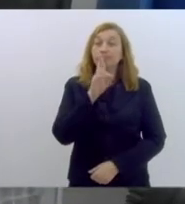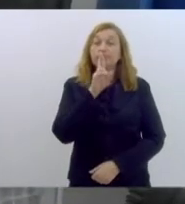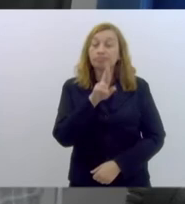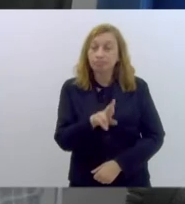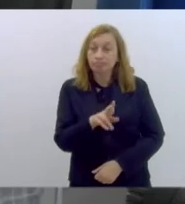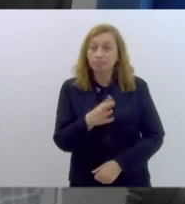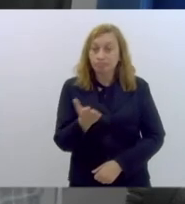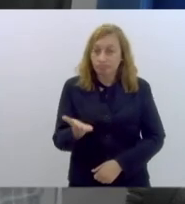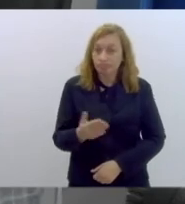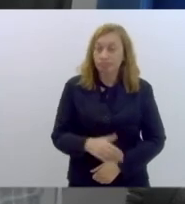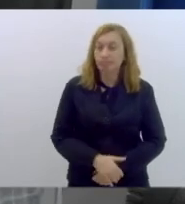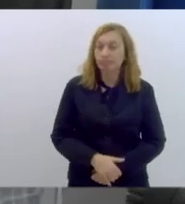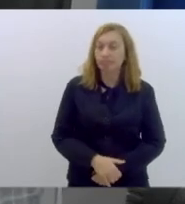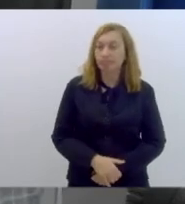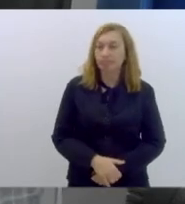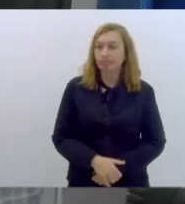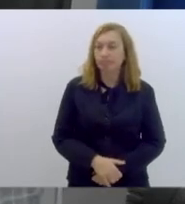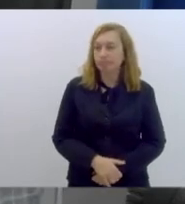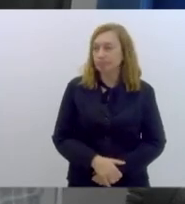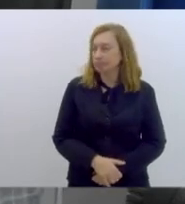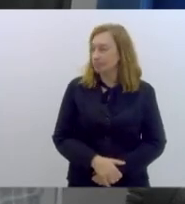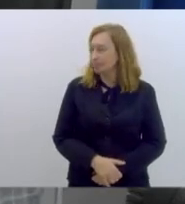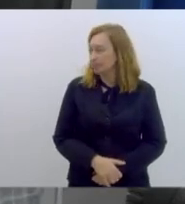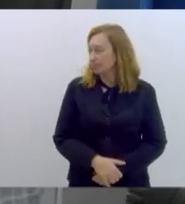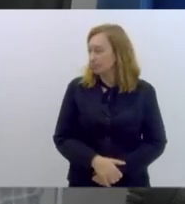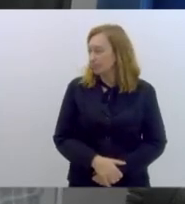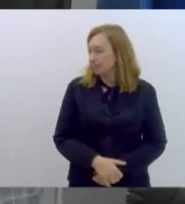respostas extraídas